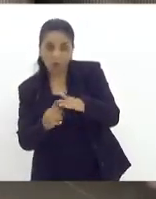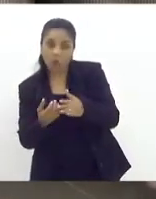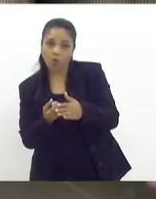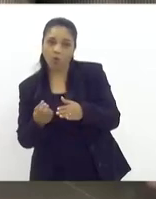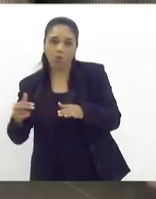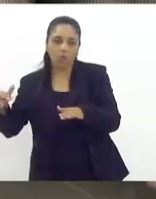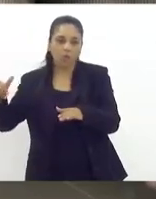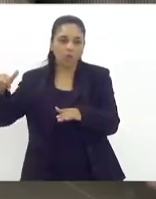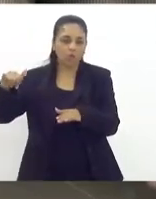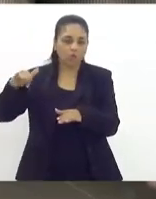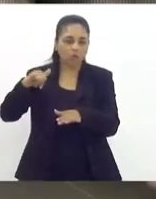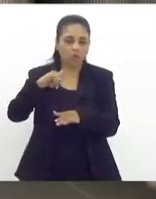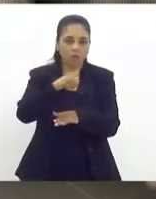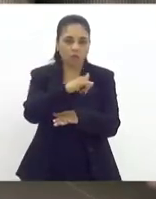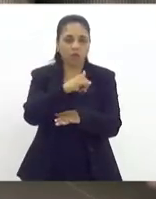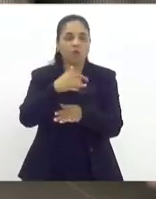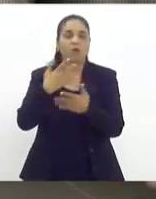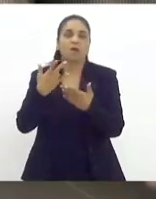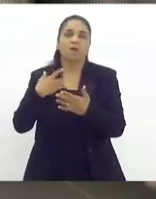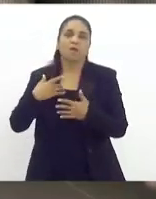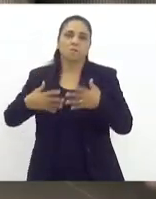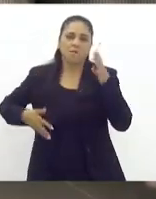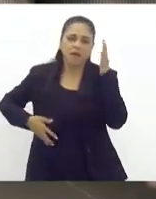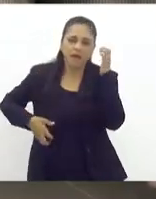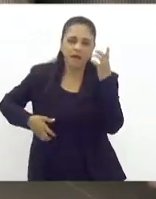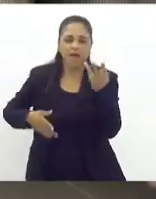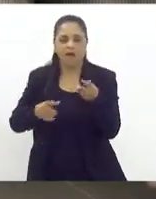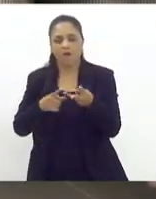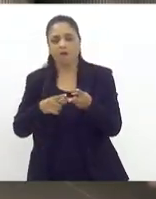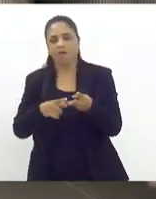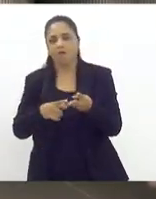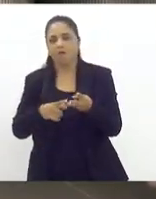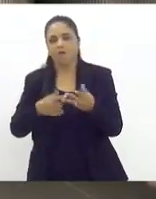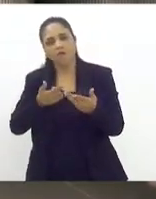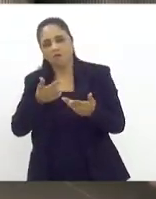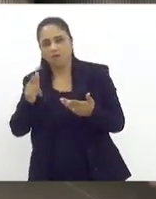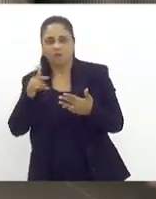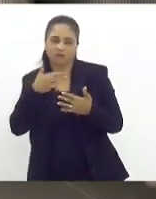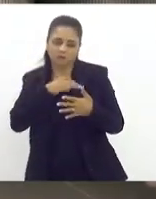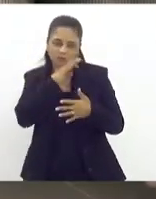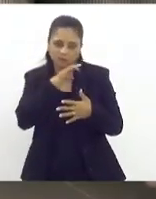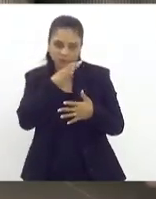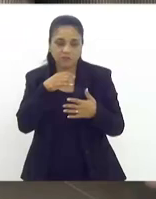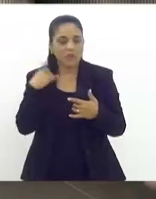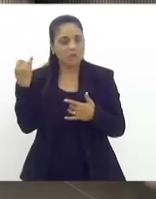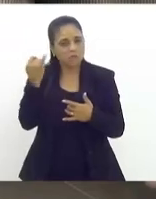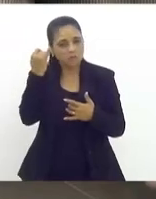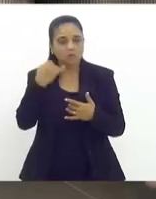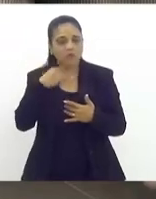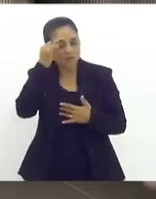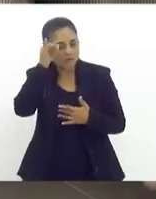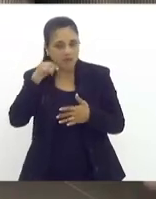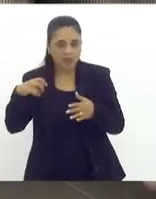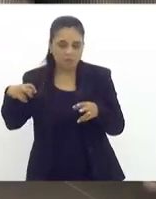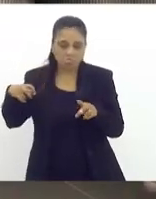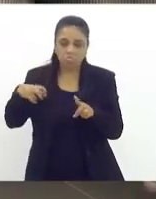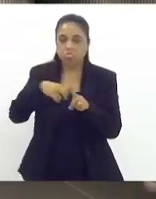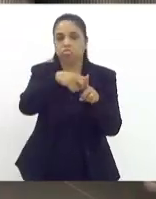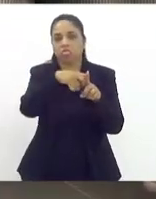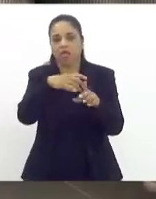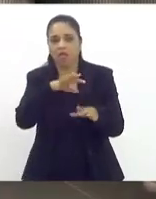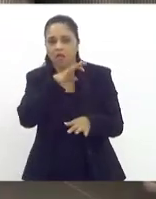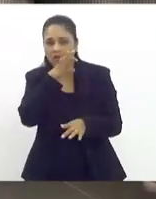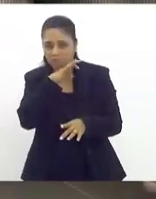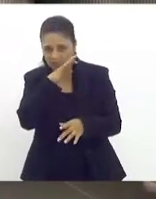para macacos e outras espécies assim. E isso realmente é muito importante para evitar o atropelamento